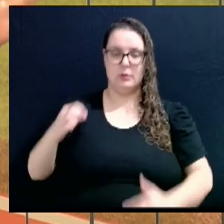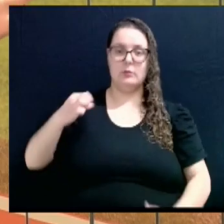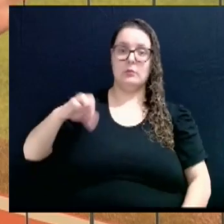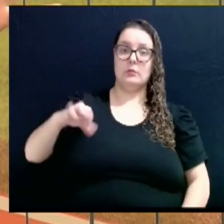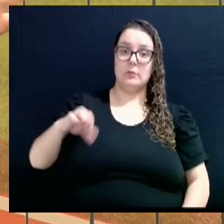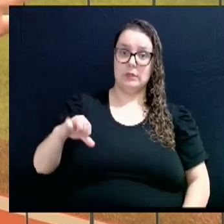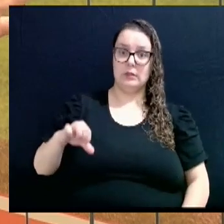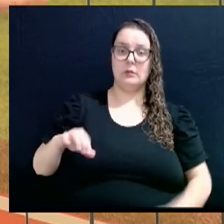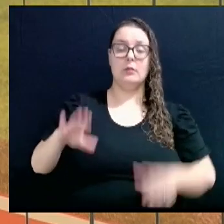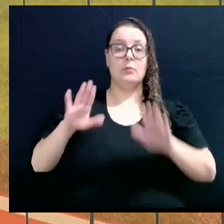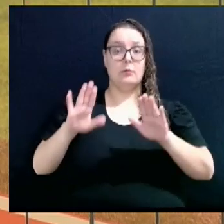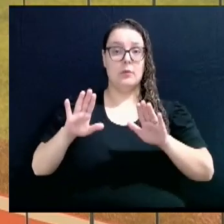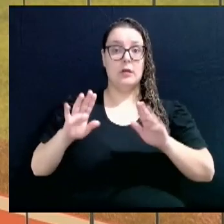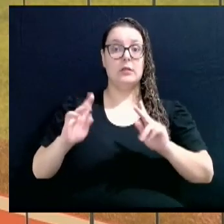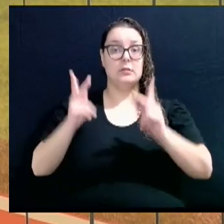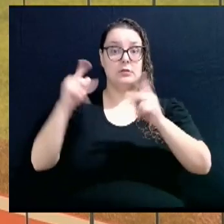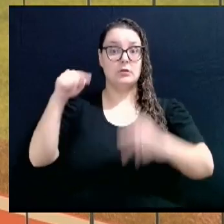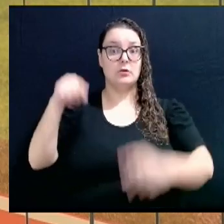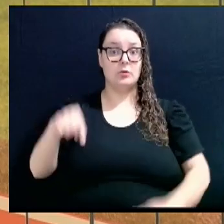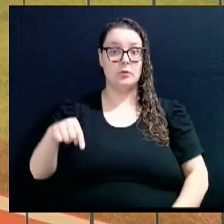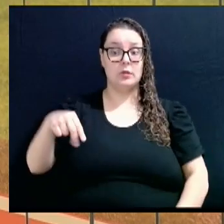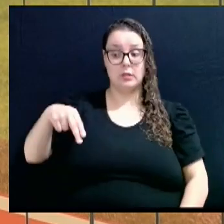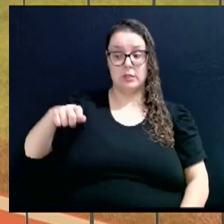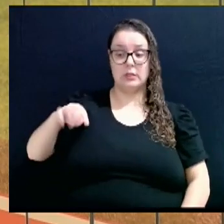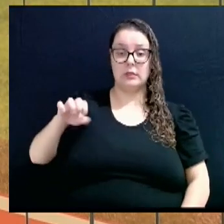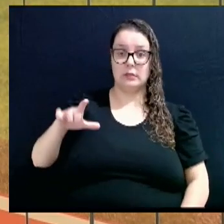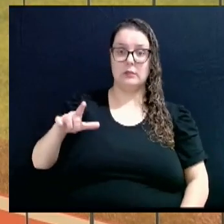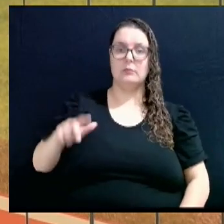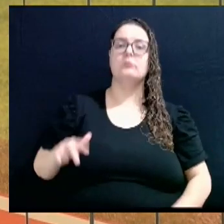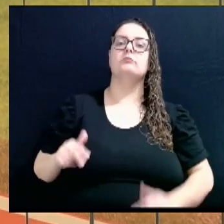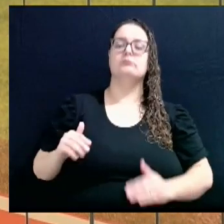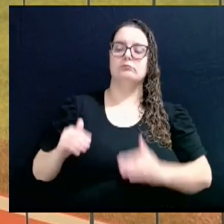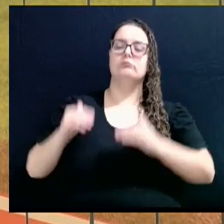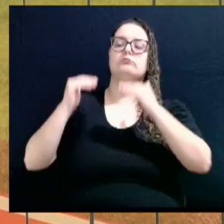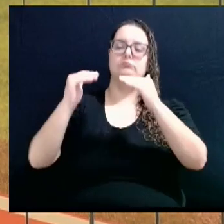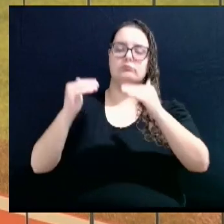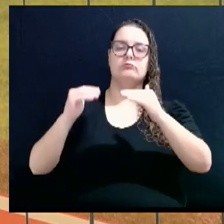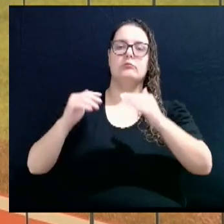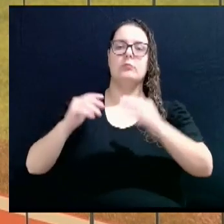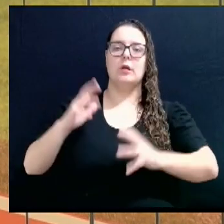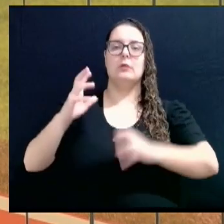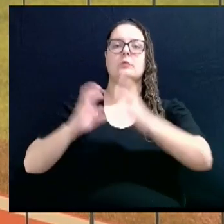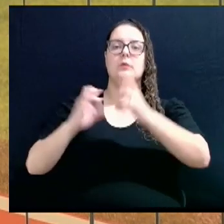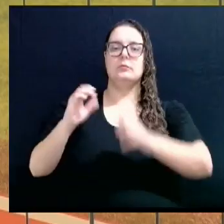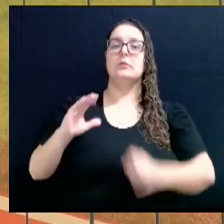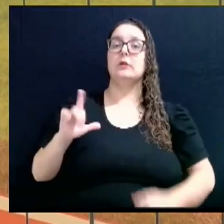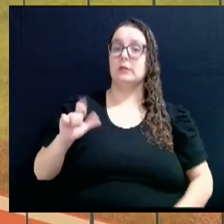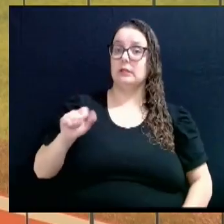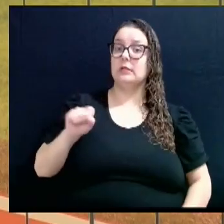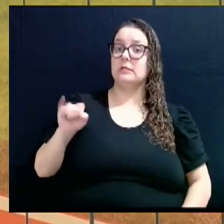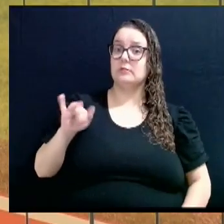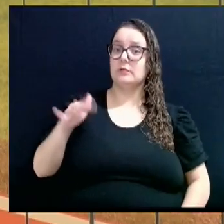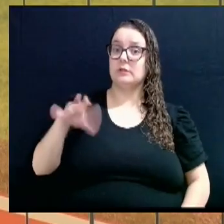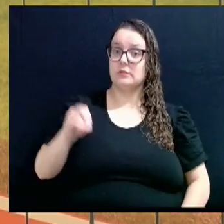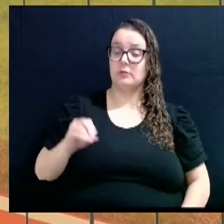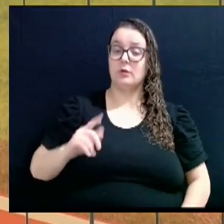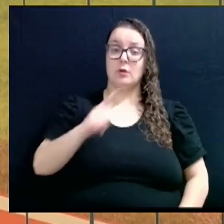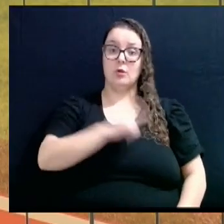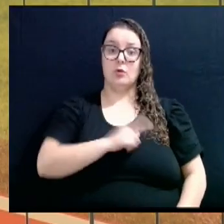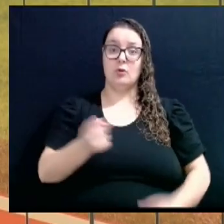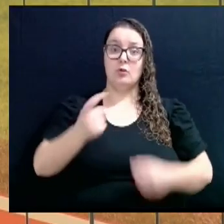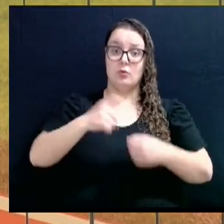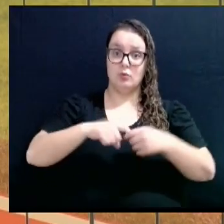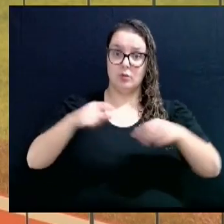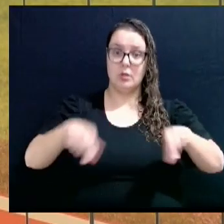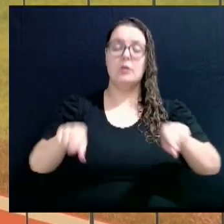essa vitória em Natal colocou de vez o Guarani na briga pela classificação. E o Bugre volta a campo também